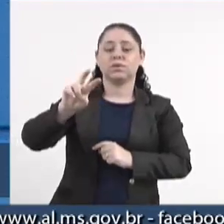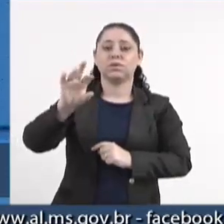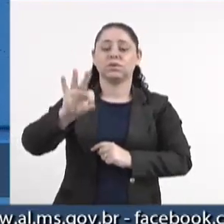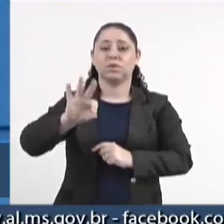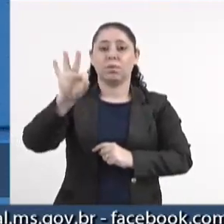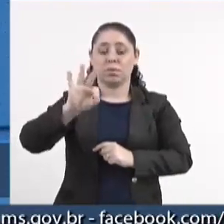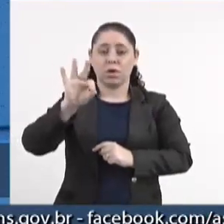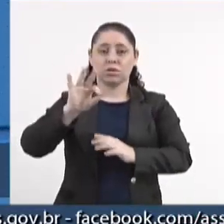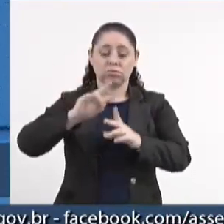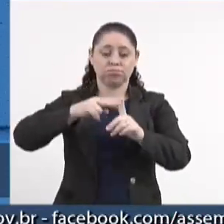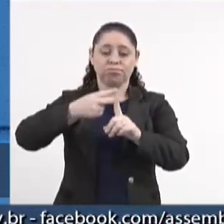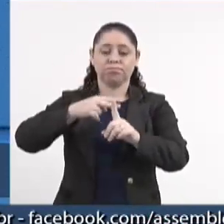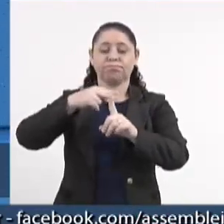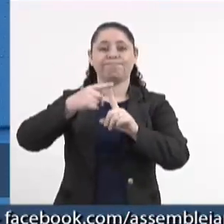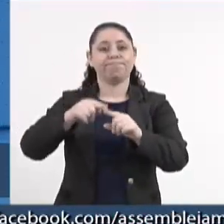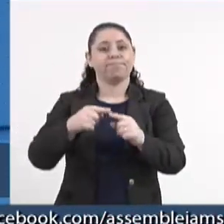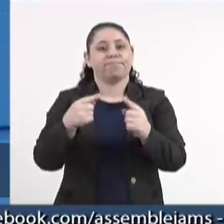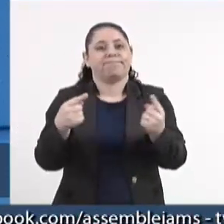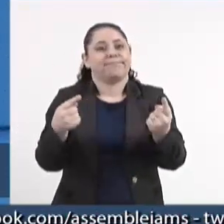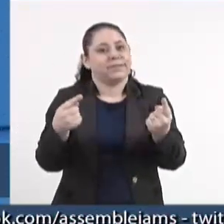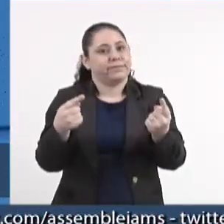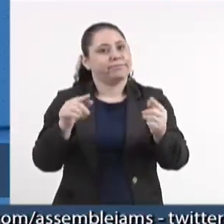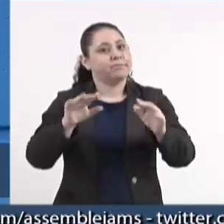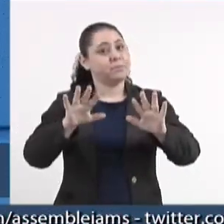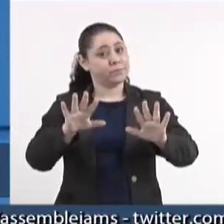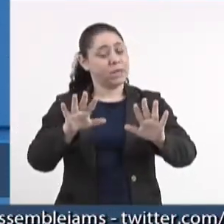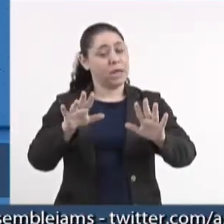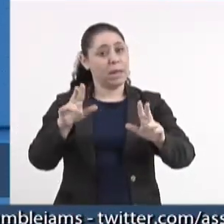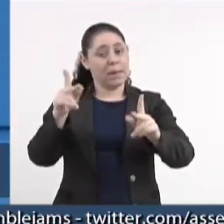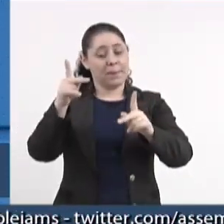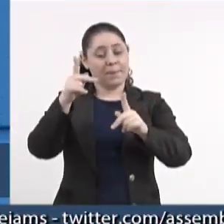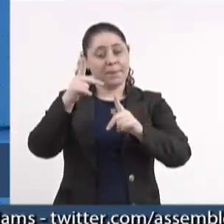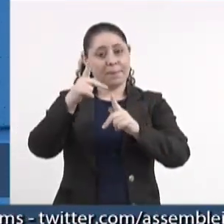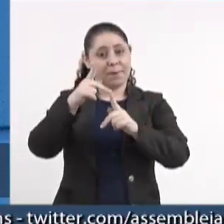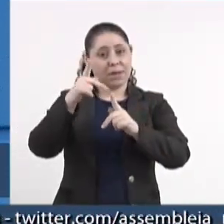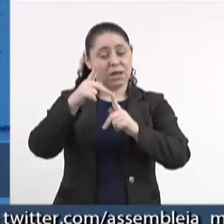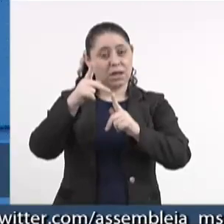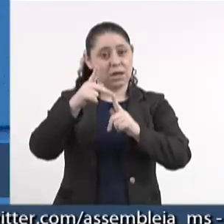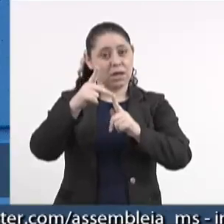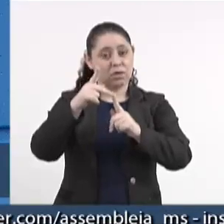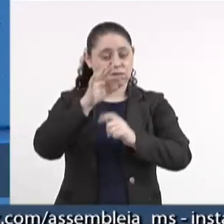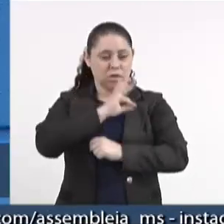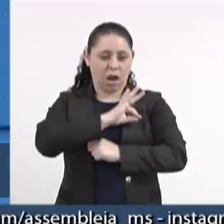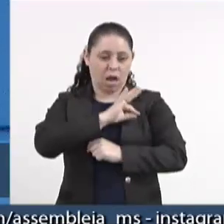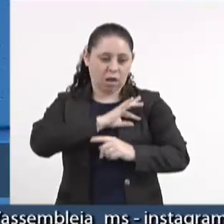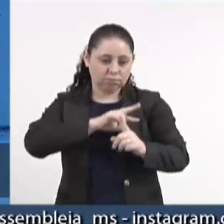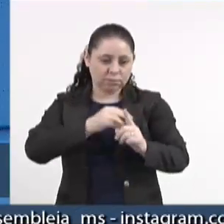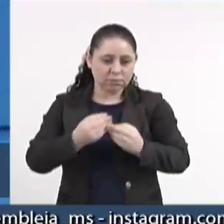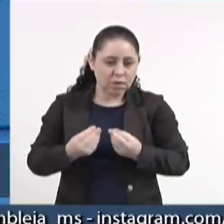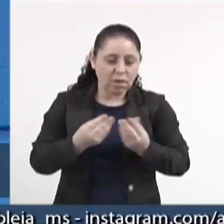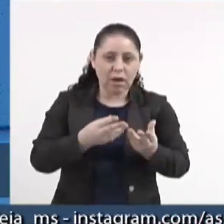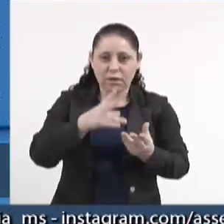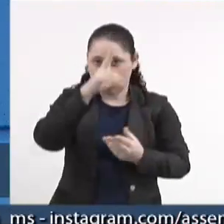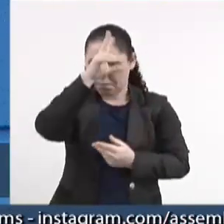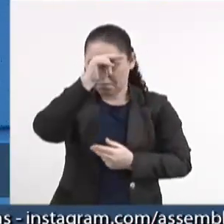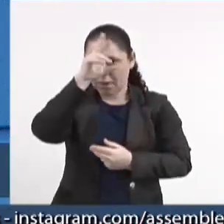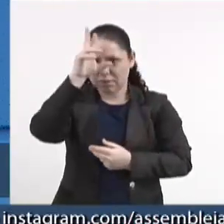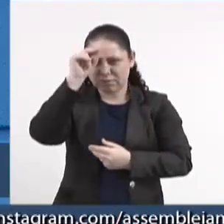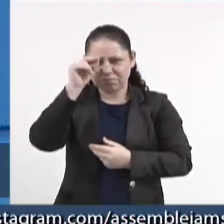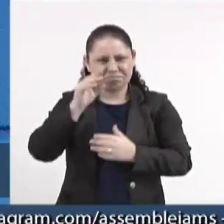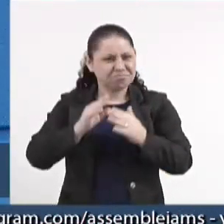14,95%, respectivamente. No entanto, em Pedro Gomes, os reajustes concedidos pelo prefeito